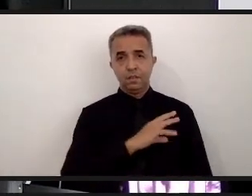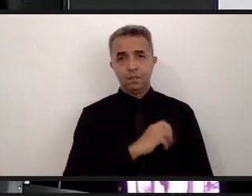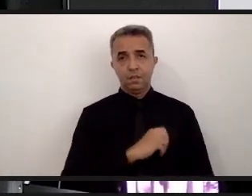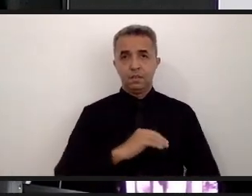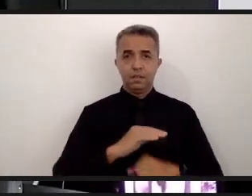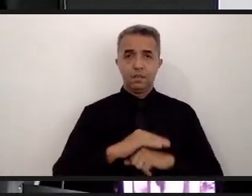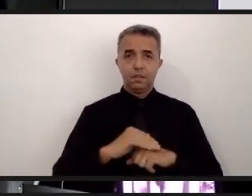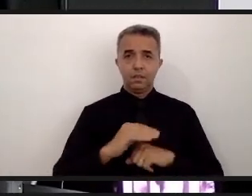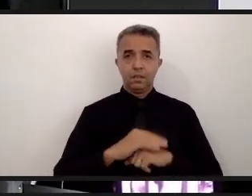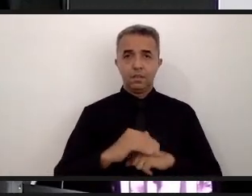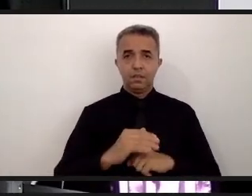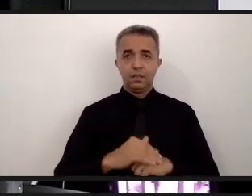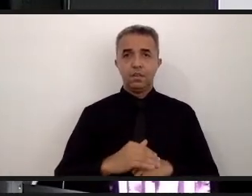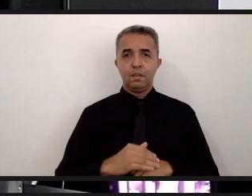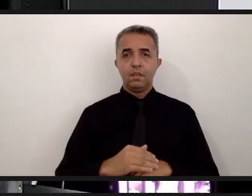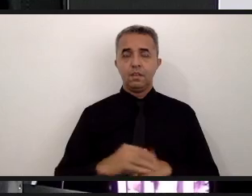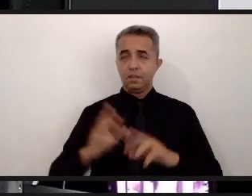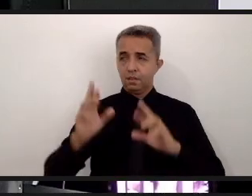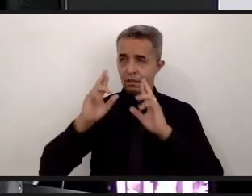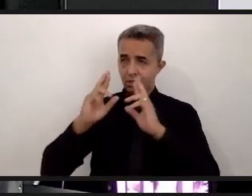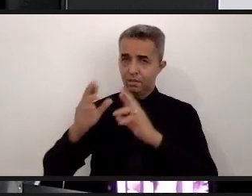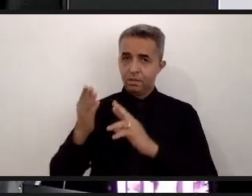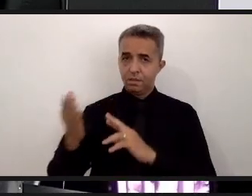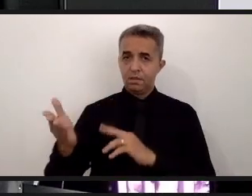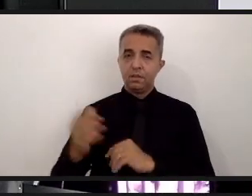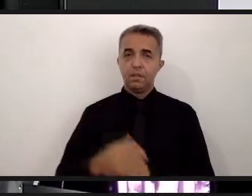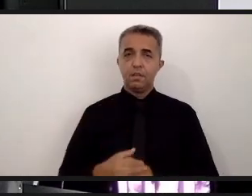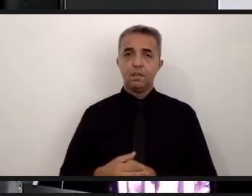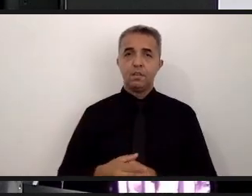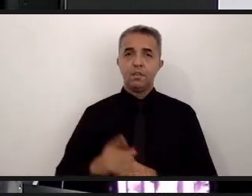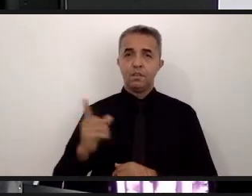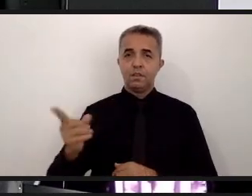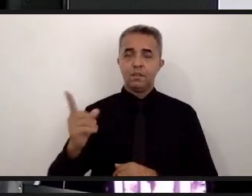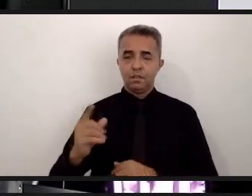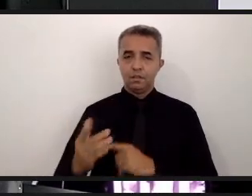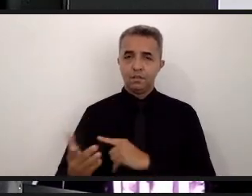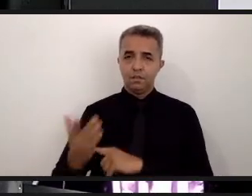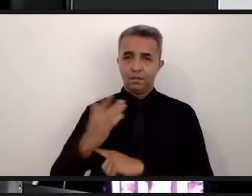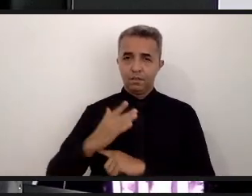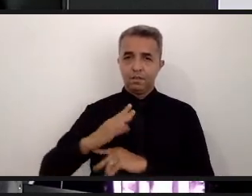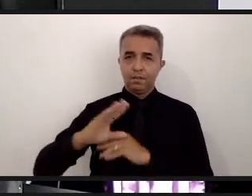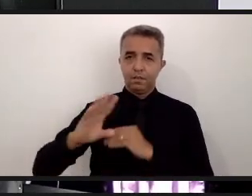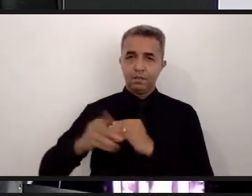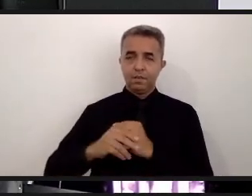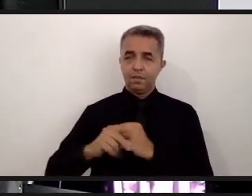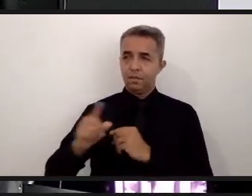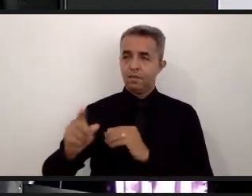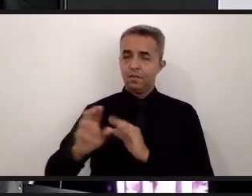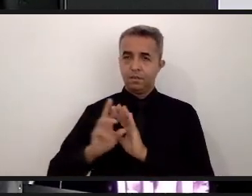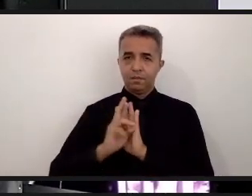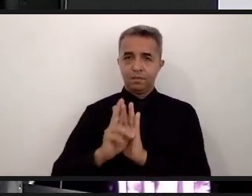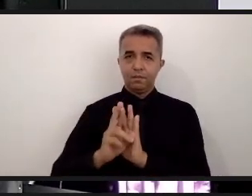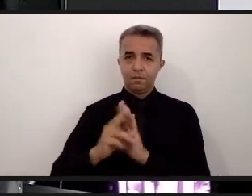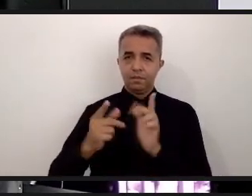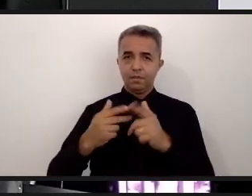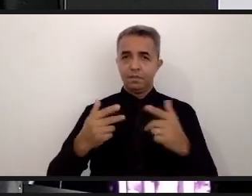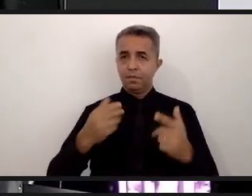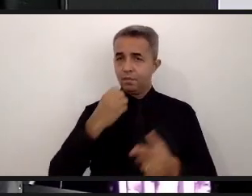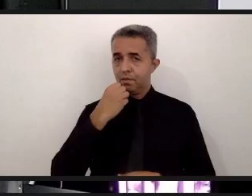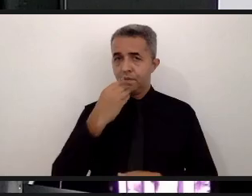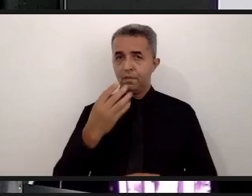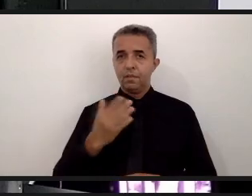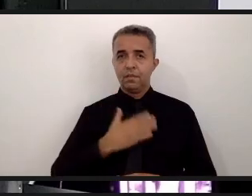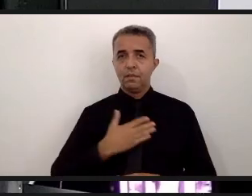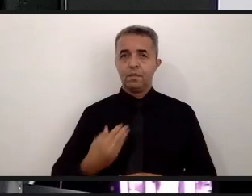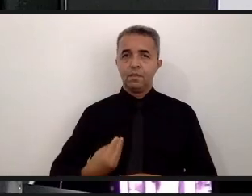essa consideração que eu tenho por você, o quanto você soma na minha vida, o quanto você representa para mim, o quanto você representa para o